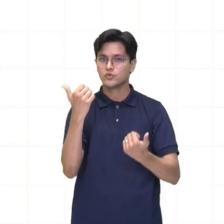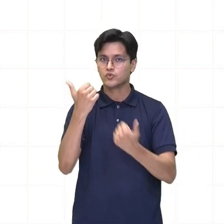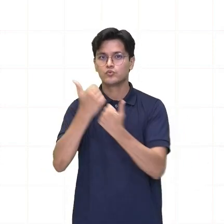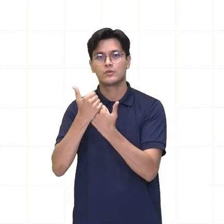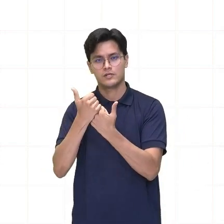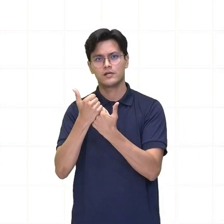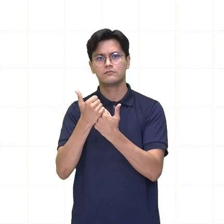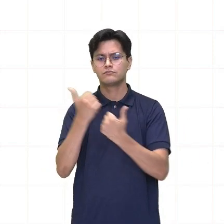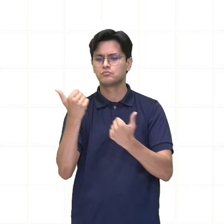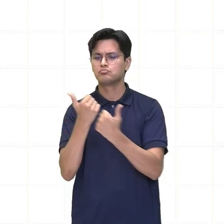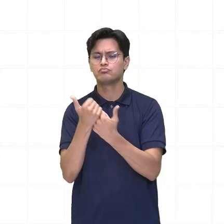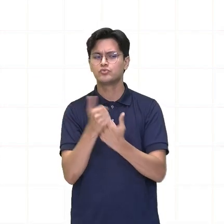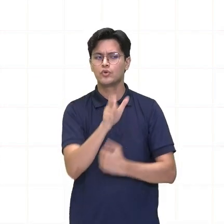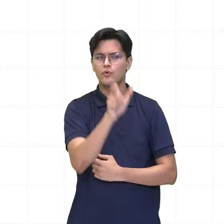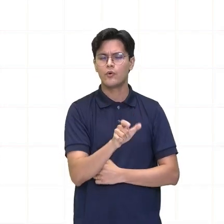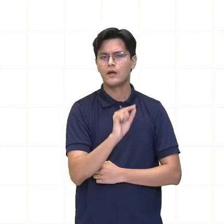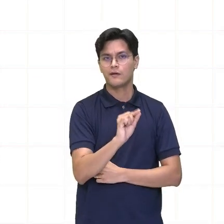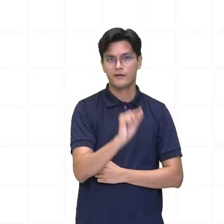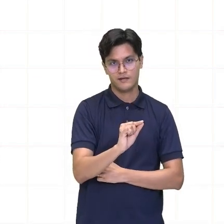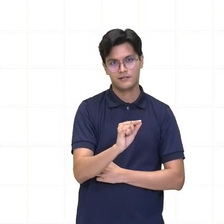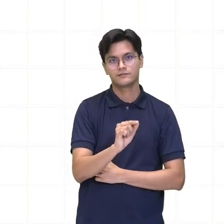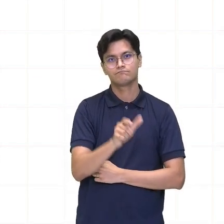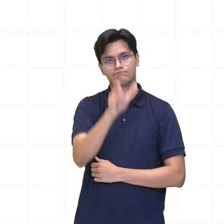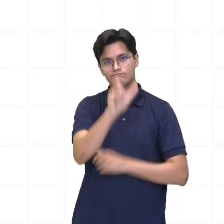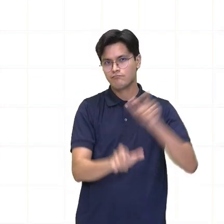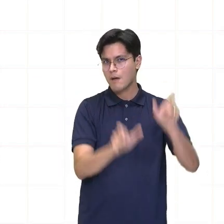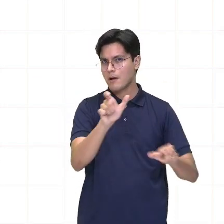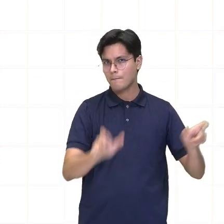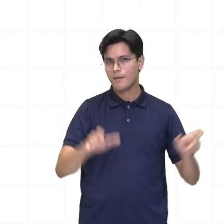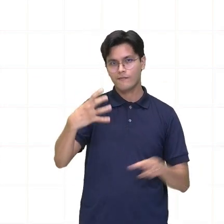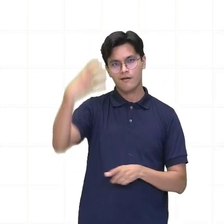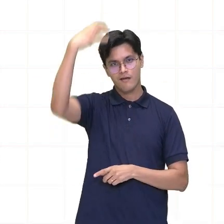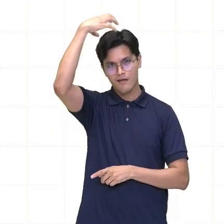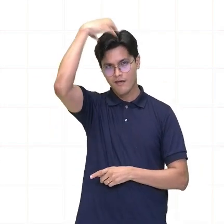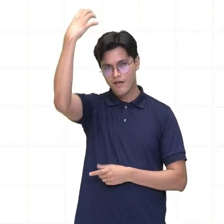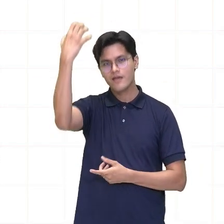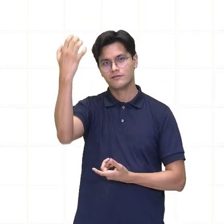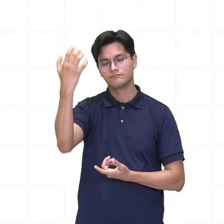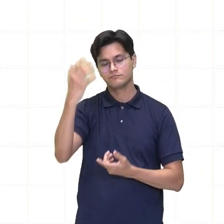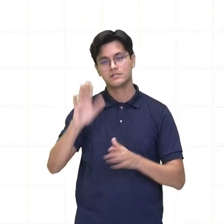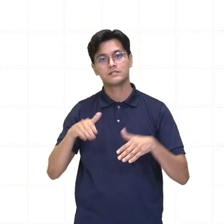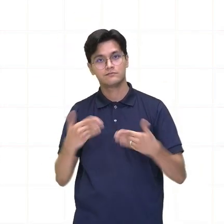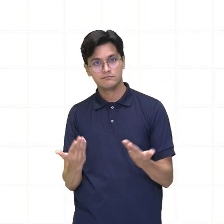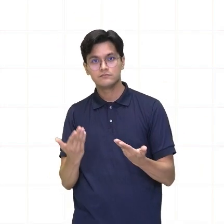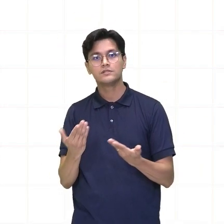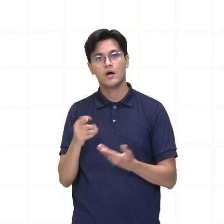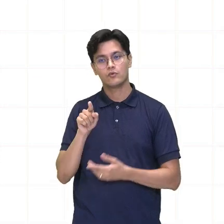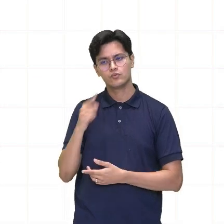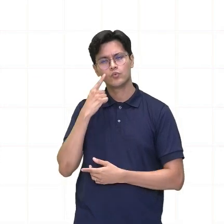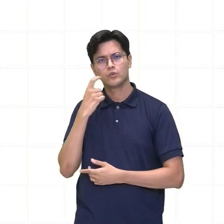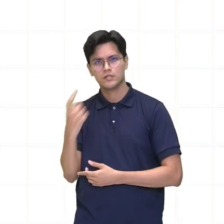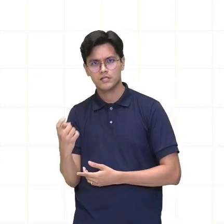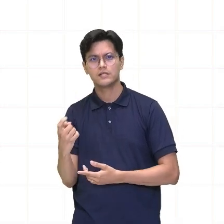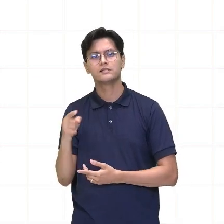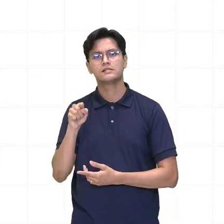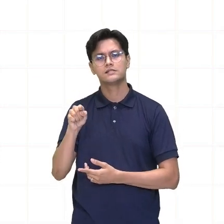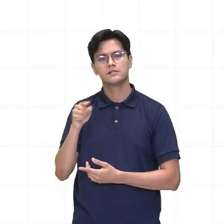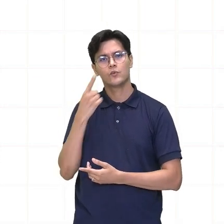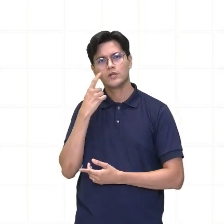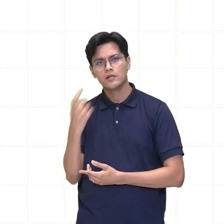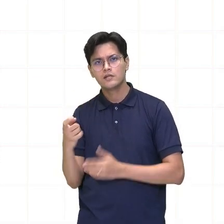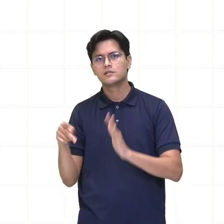um pouco mais influentes. Então, o interesse dos nobres vai ser justamente ter esse apoio para que eles não